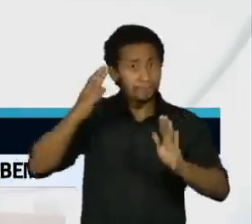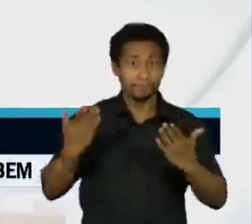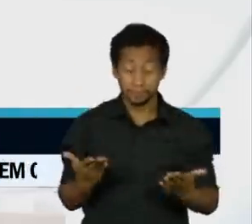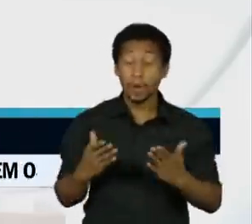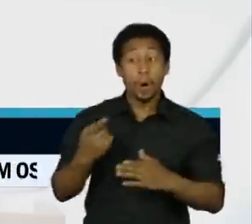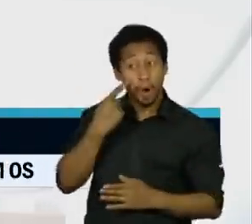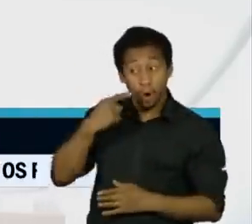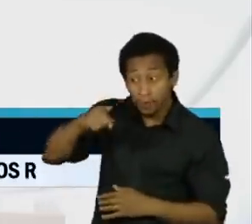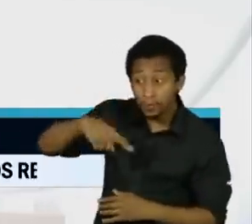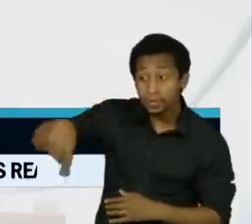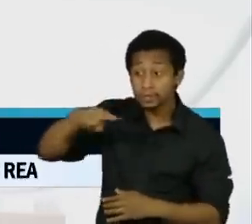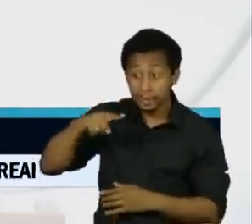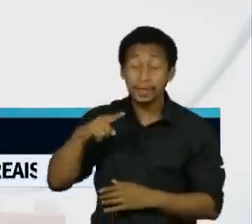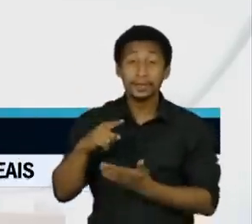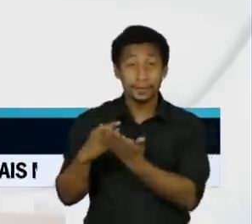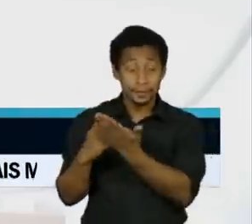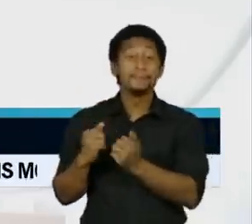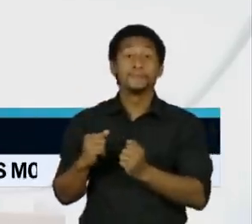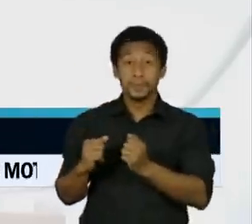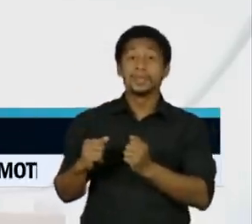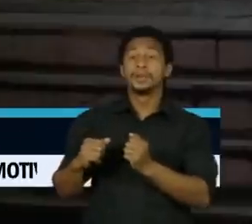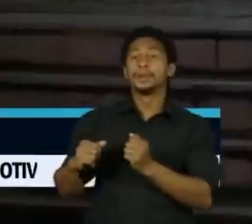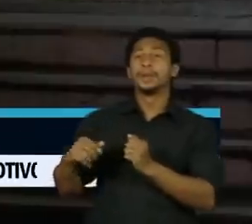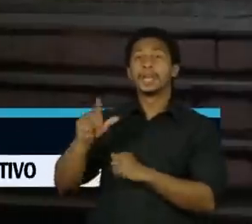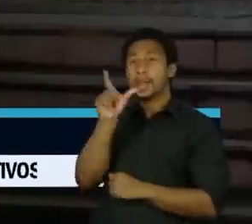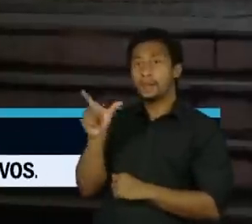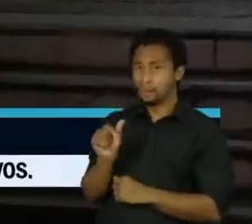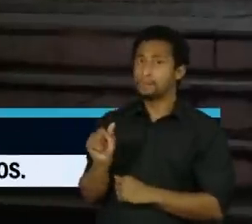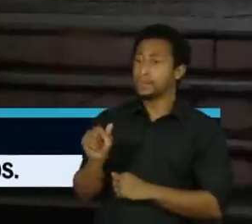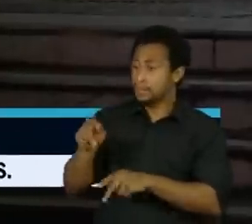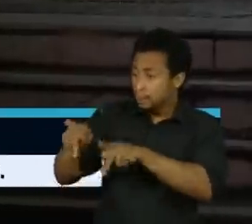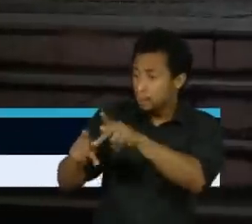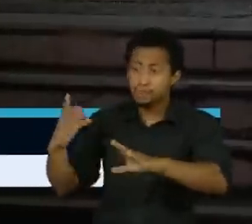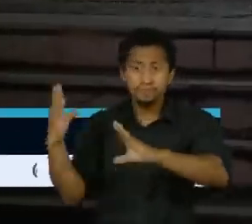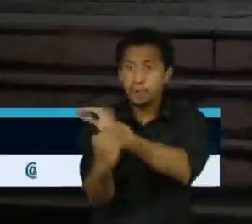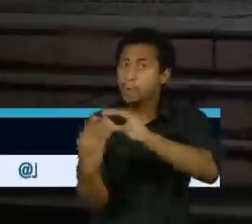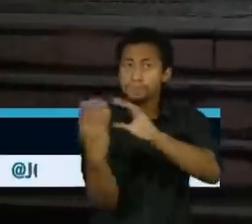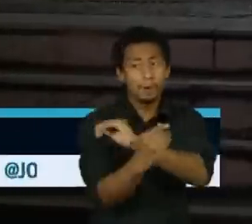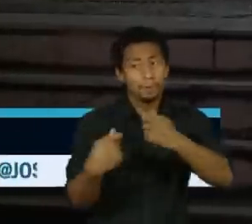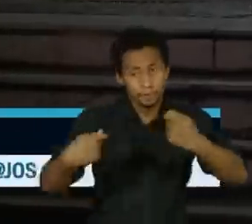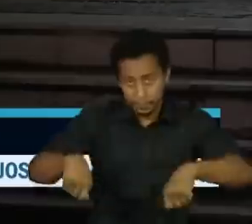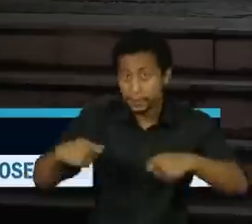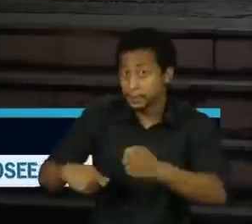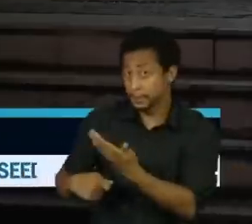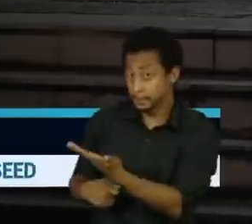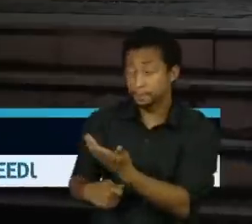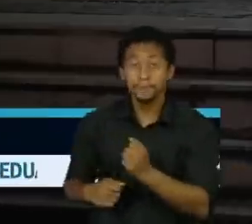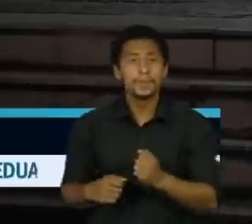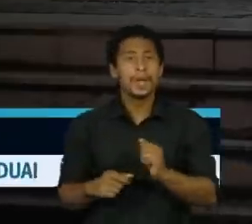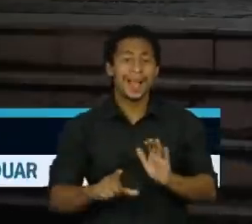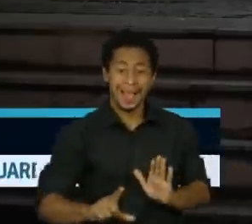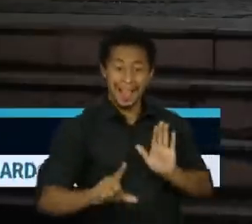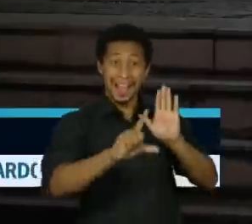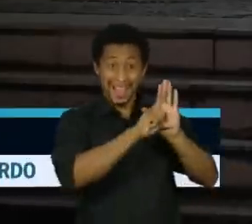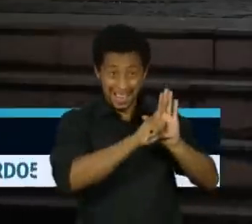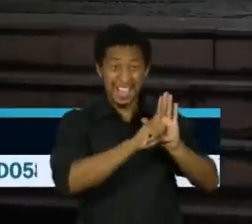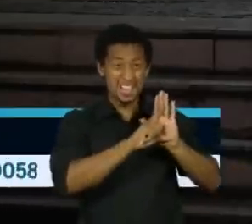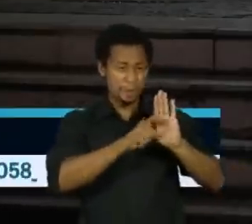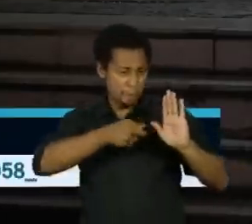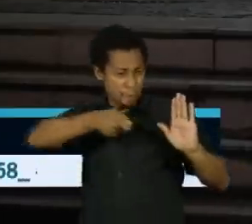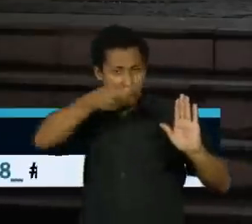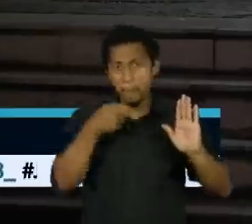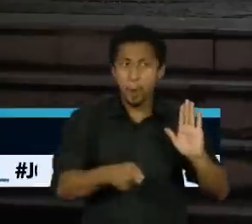que não tenham necessidade real de permanecer no país. O que chama a atenção é que, normalmente, a lei marcial é usada quando há